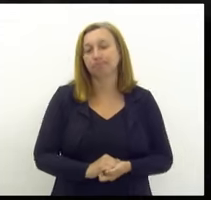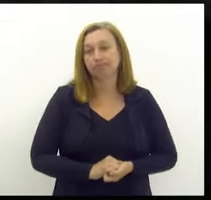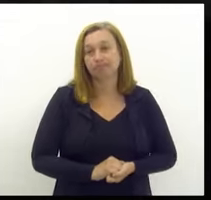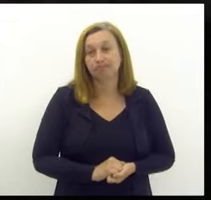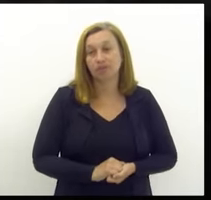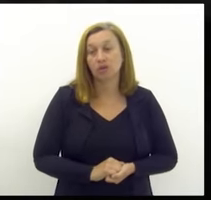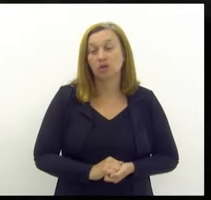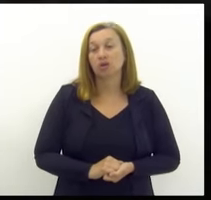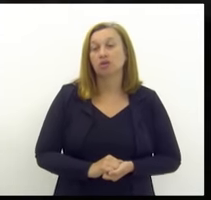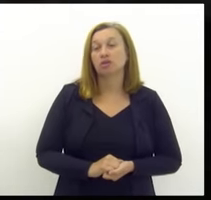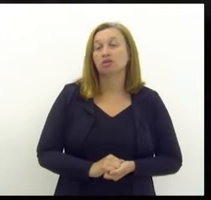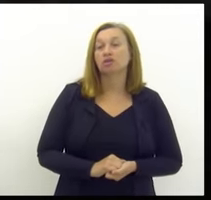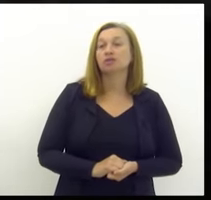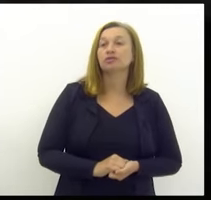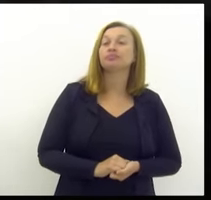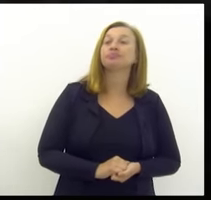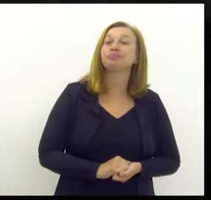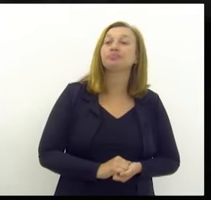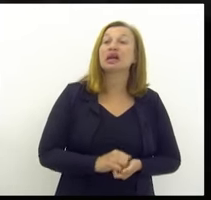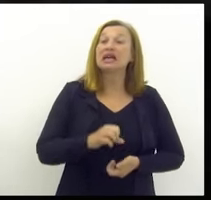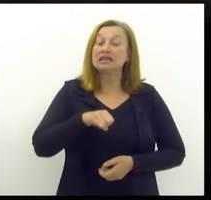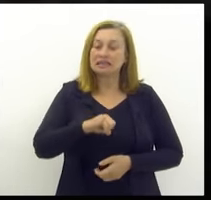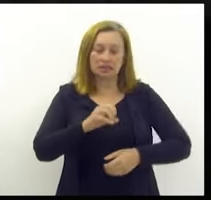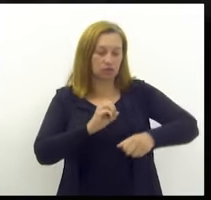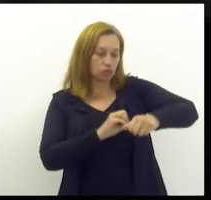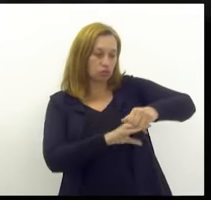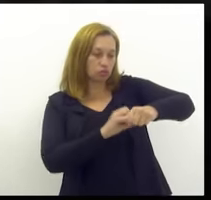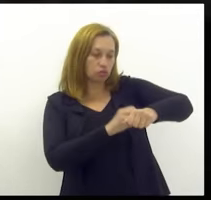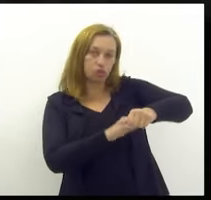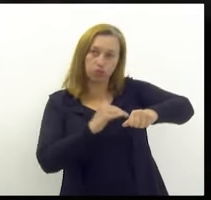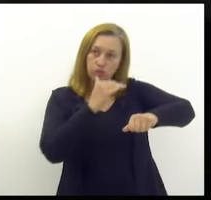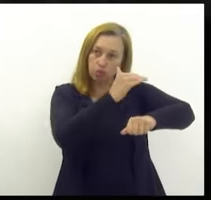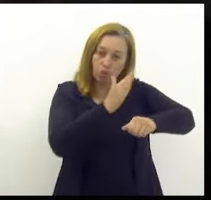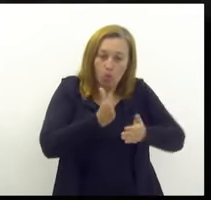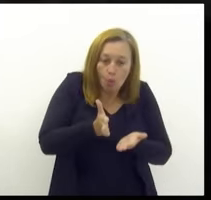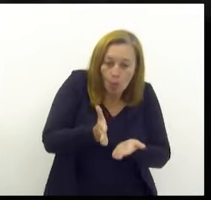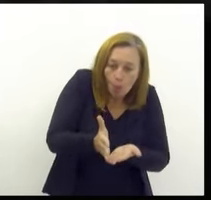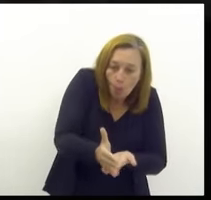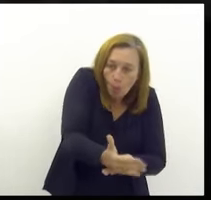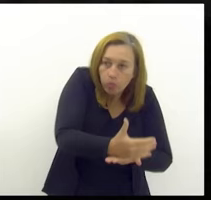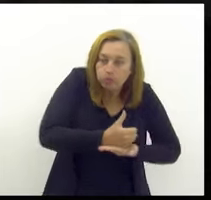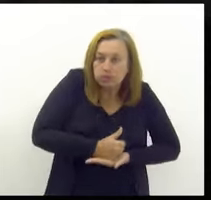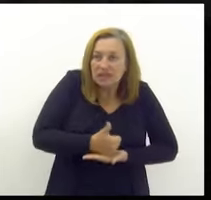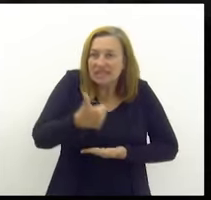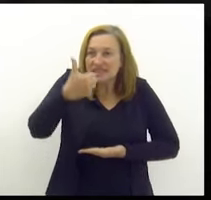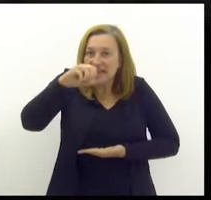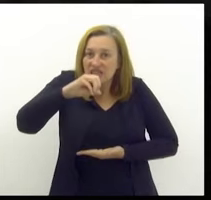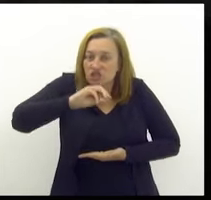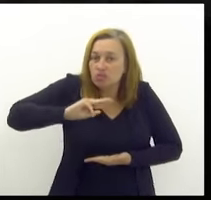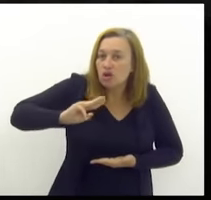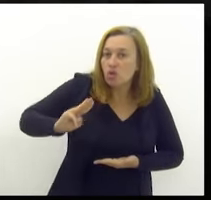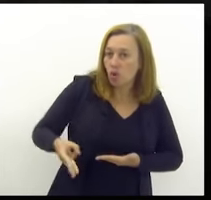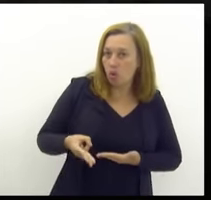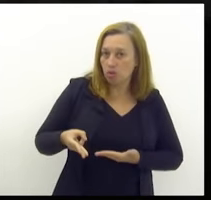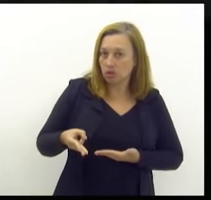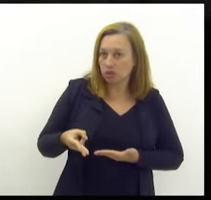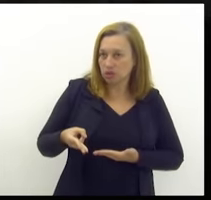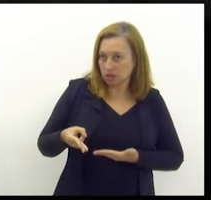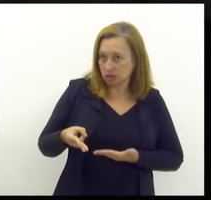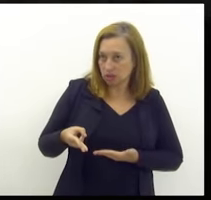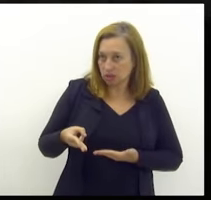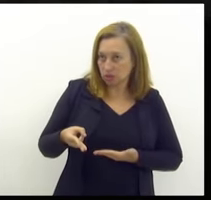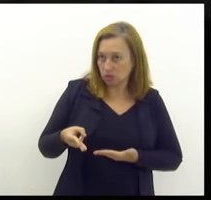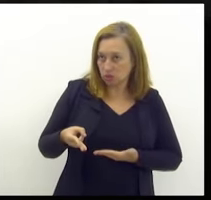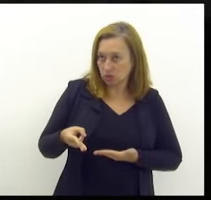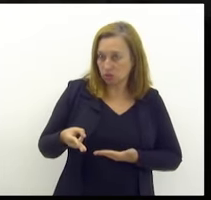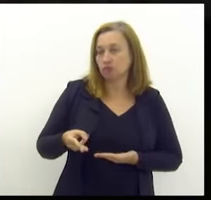executado do fundo se um fundo arrecadou 10 milhões e concretamente